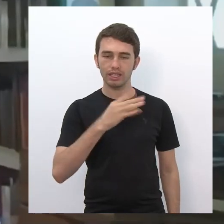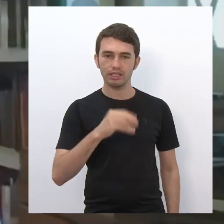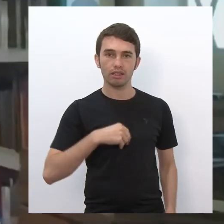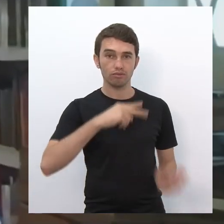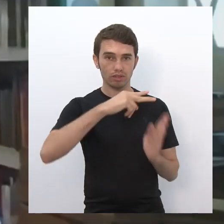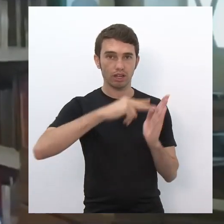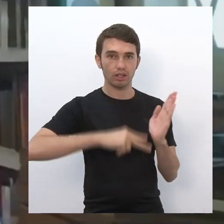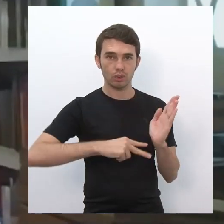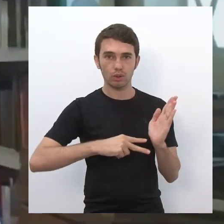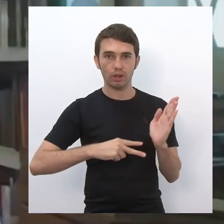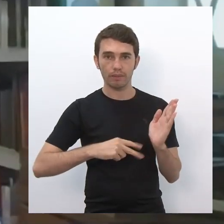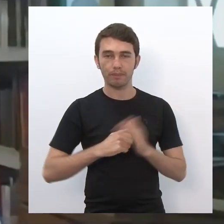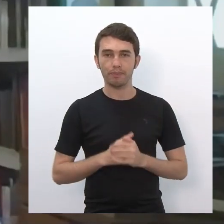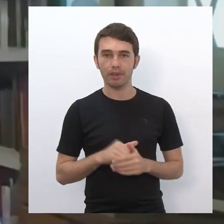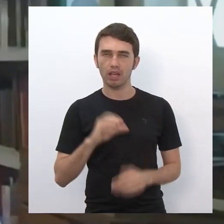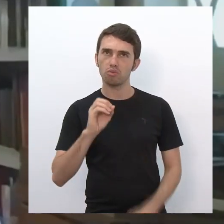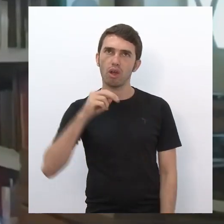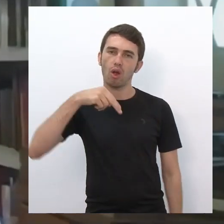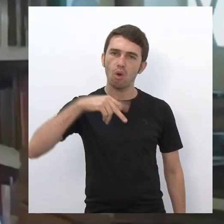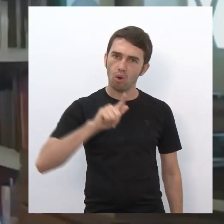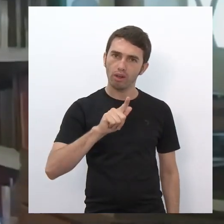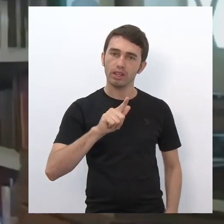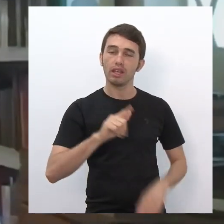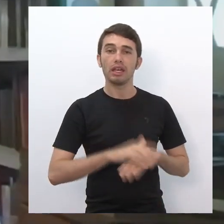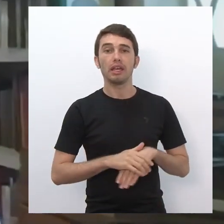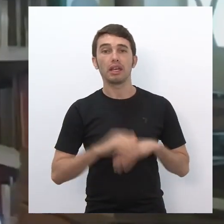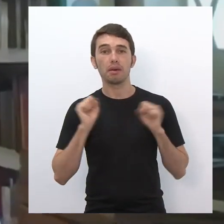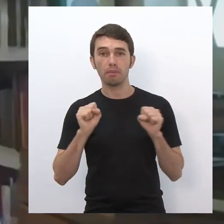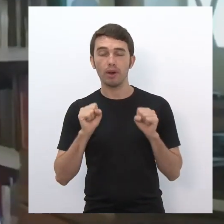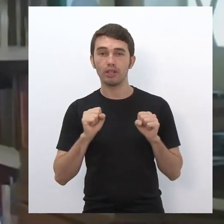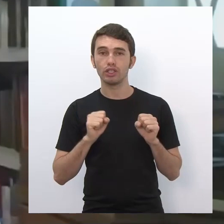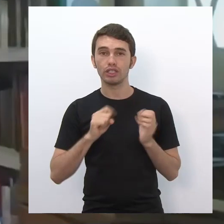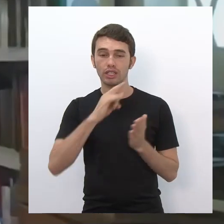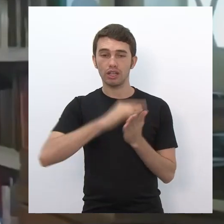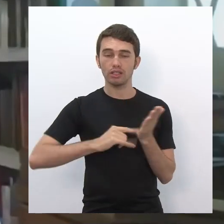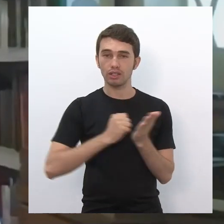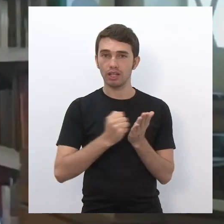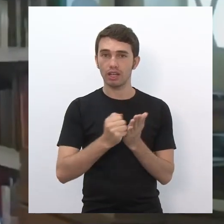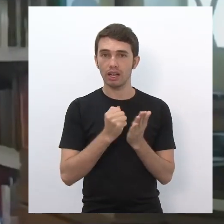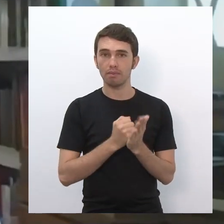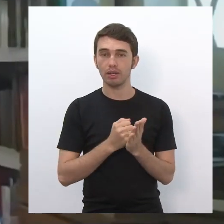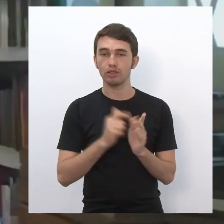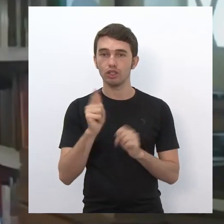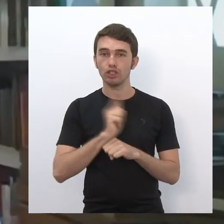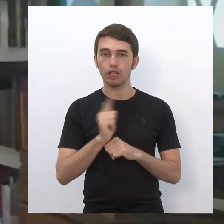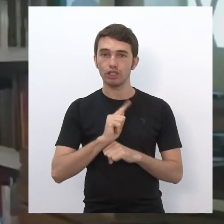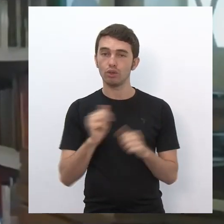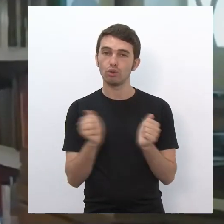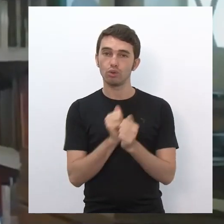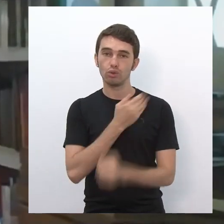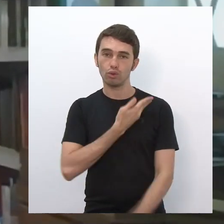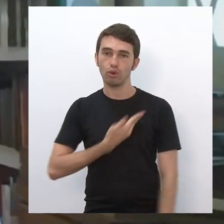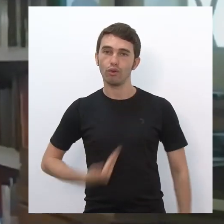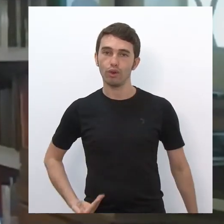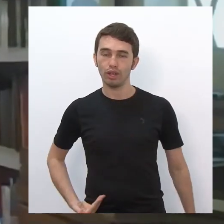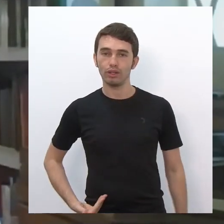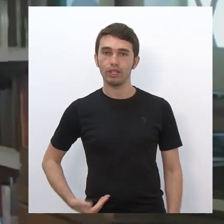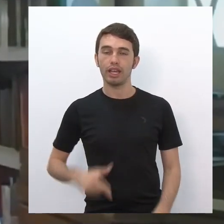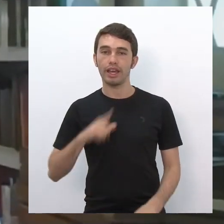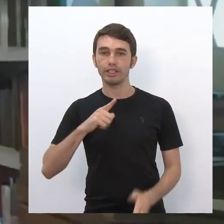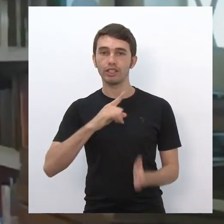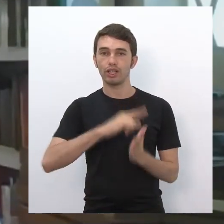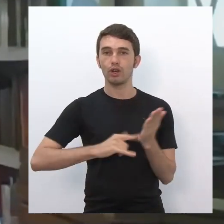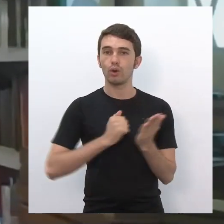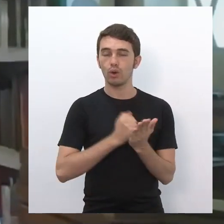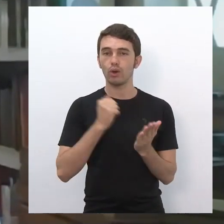É um tipo de ONG, né? Que pode celebrar um contrato de gestão com o governo, né? E a gente tem um